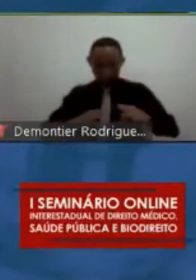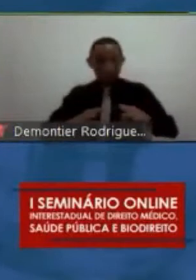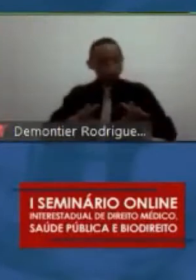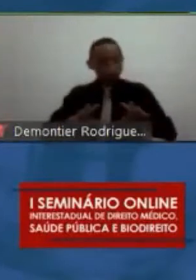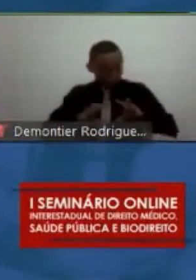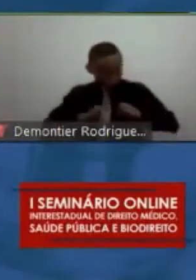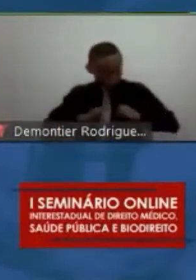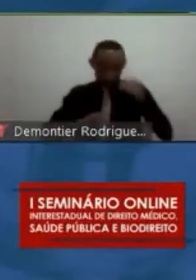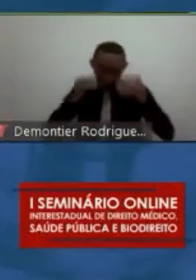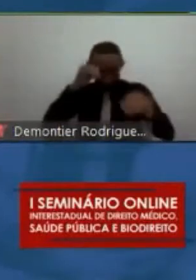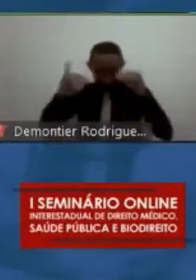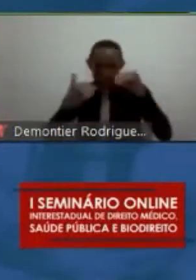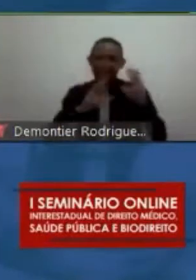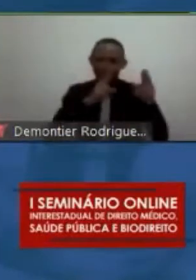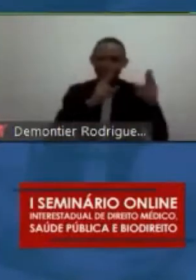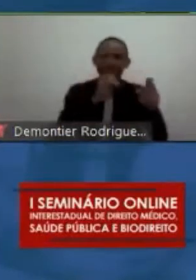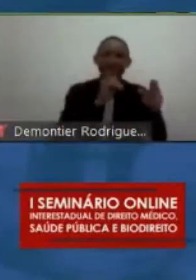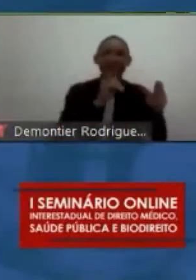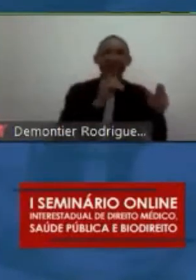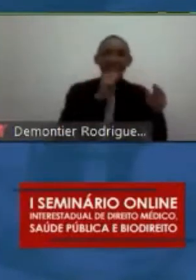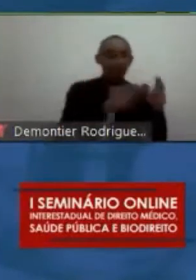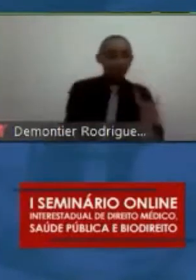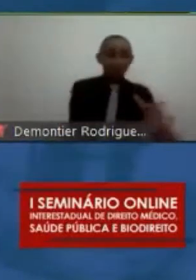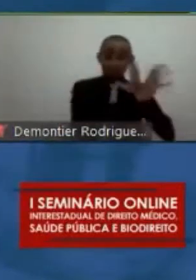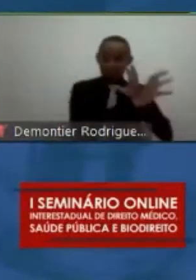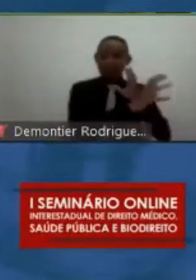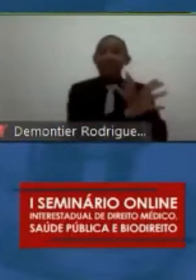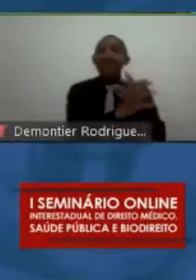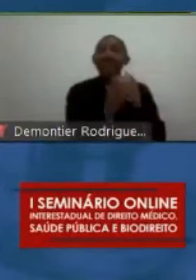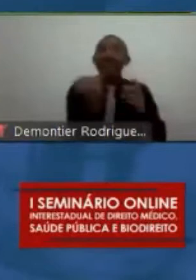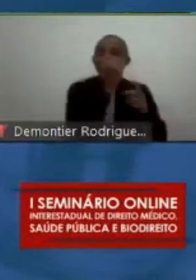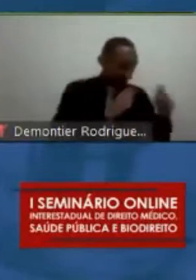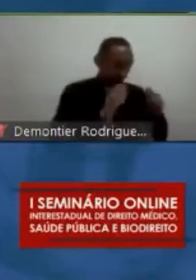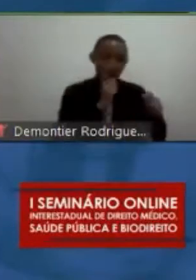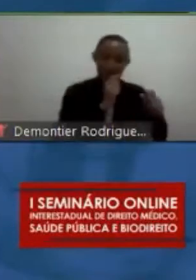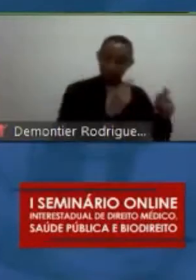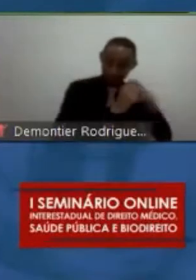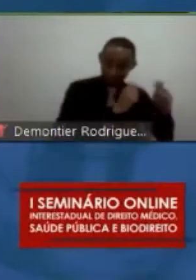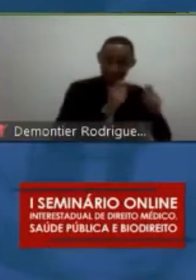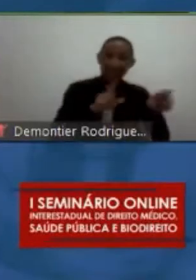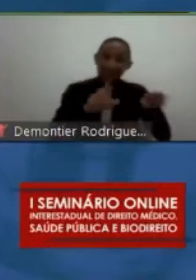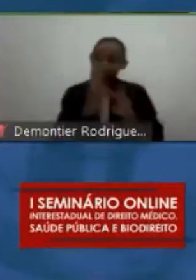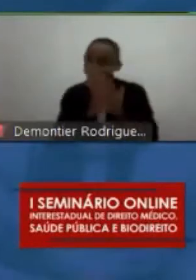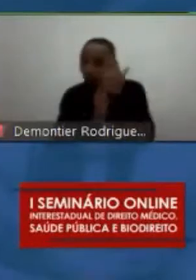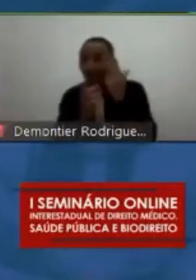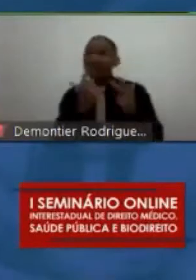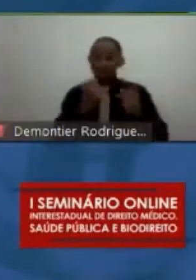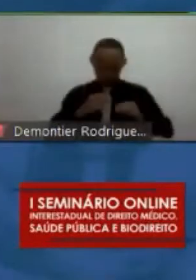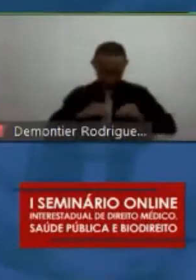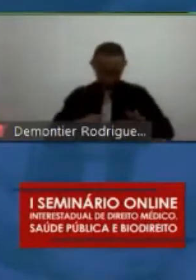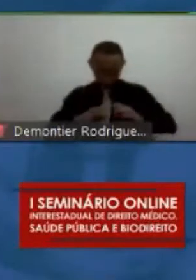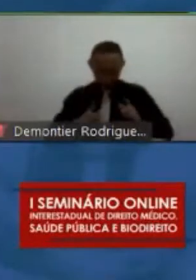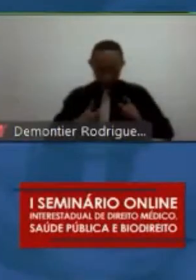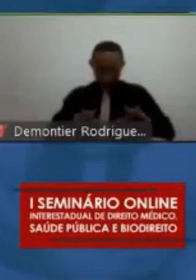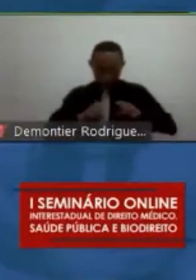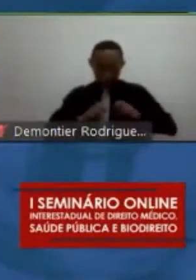a época de escassez de água, foi sempre dada a orientação de conservar água. Assim se dá também com a